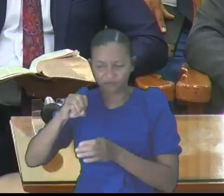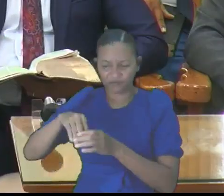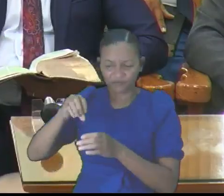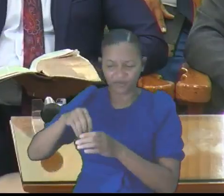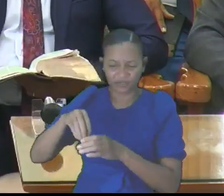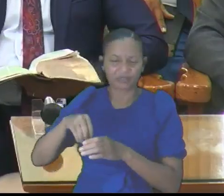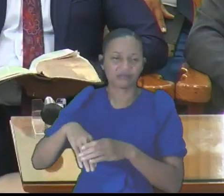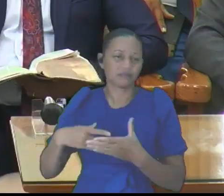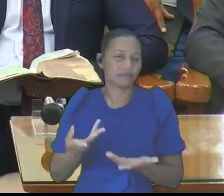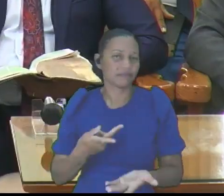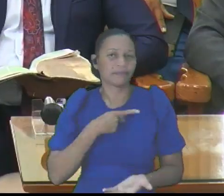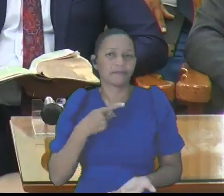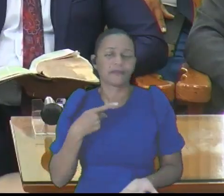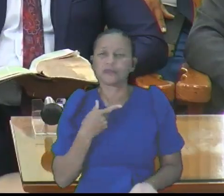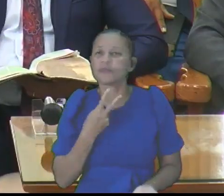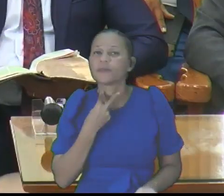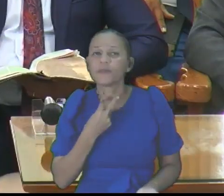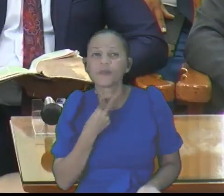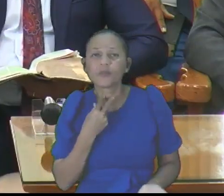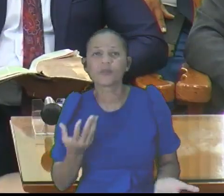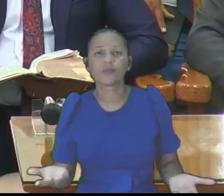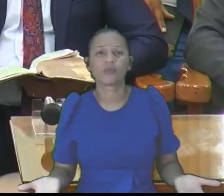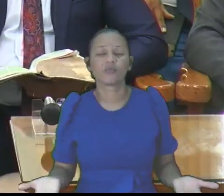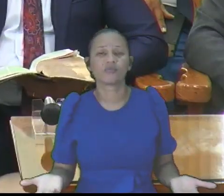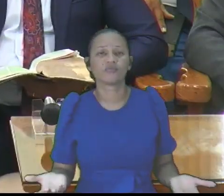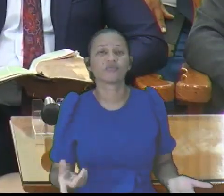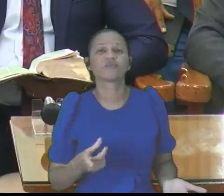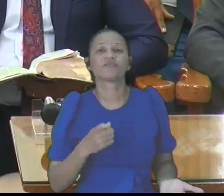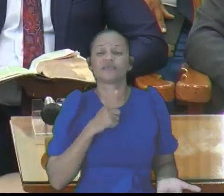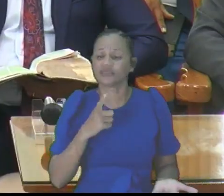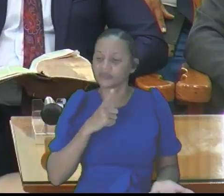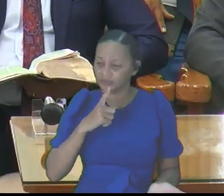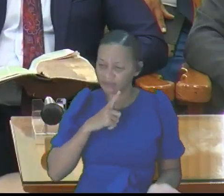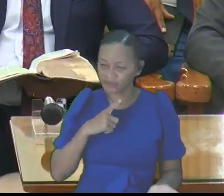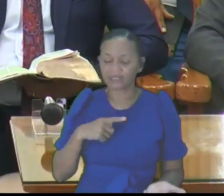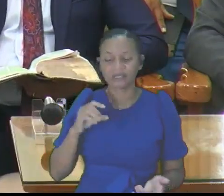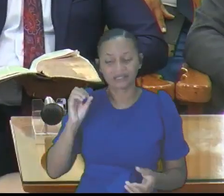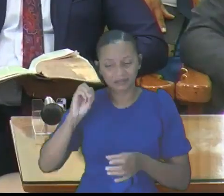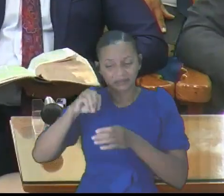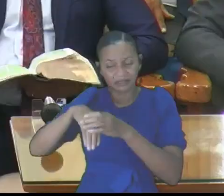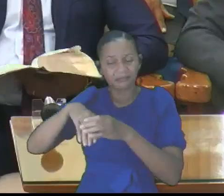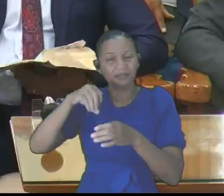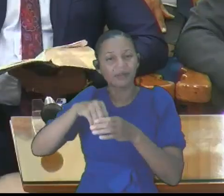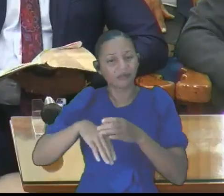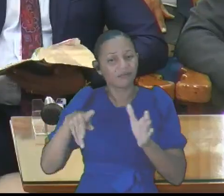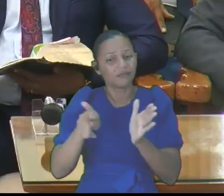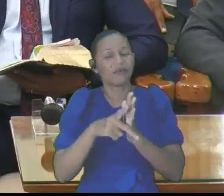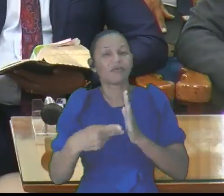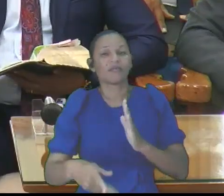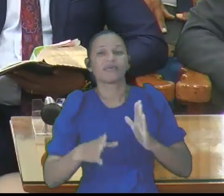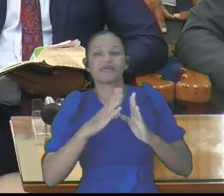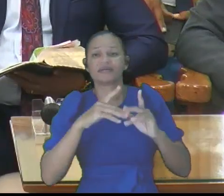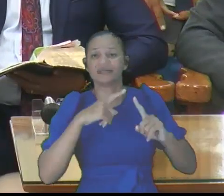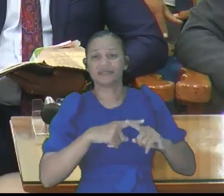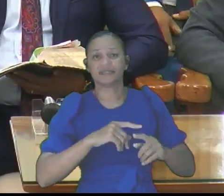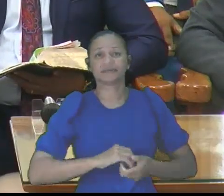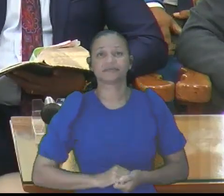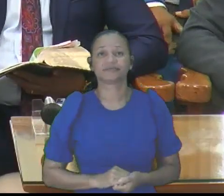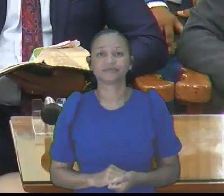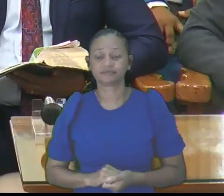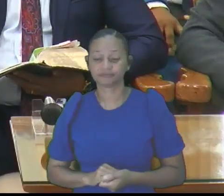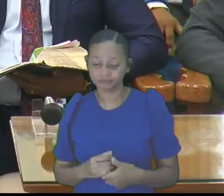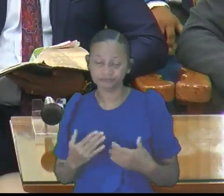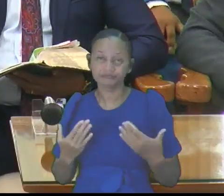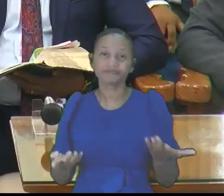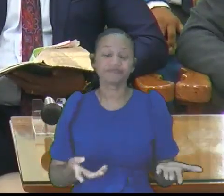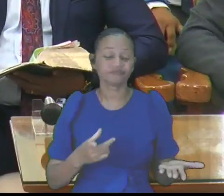ser depositadas na conta do pastor. Tem que ser depositada na conta da igreja. E